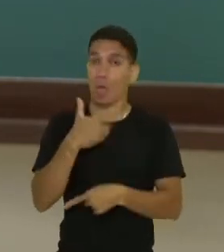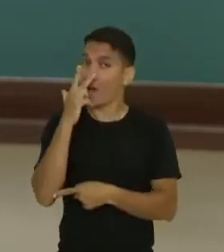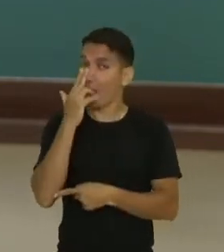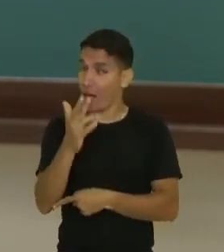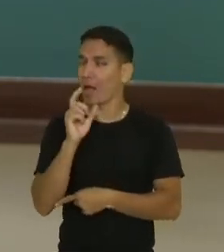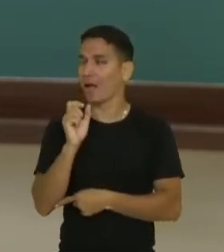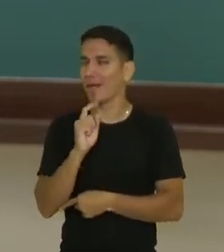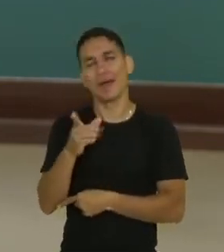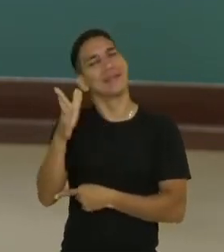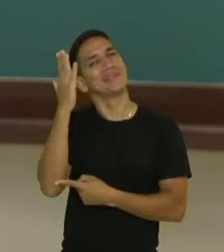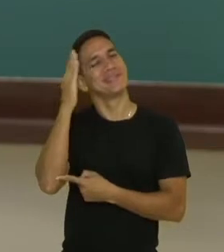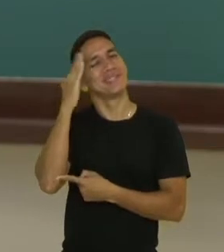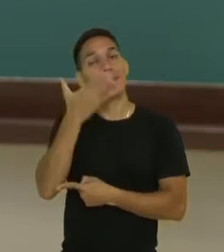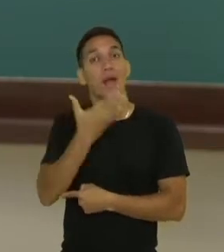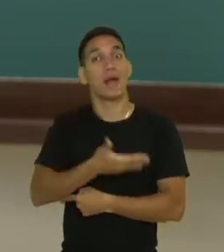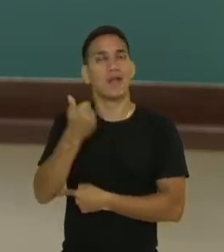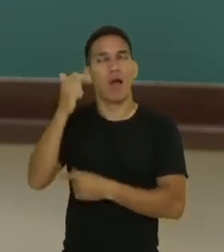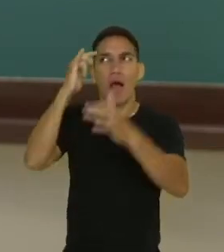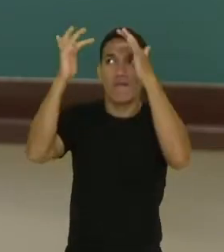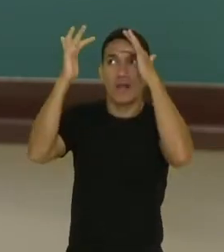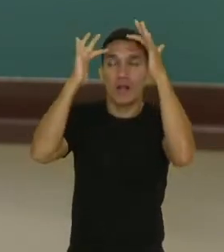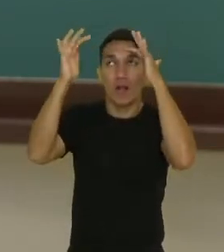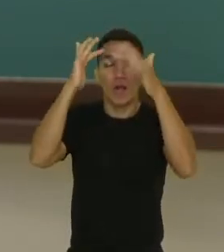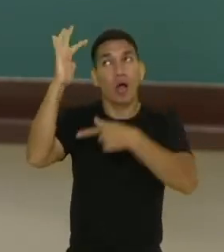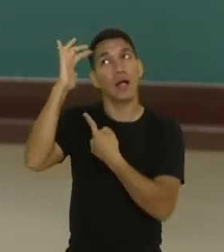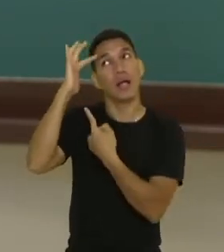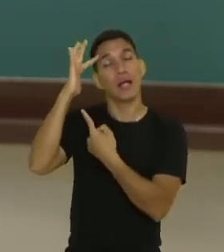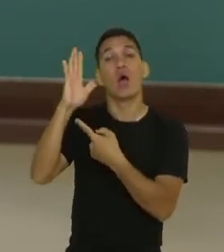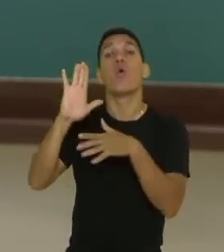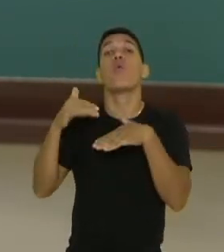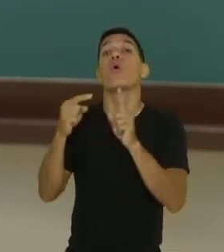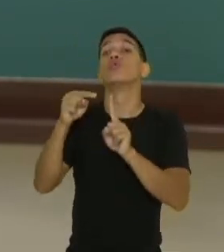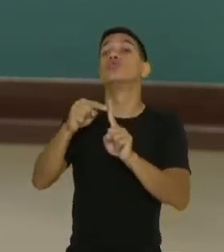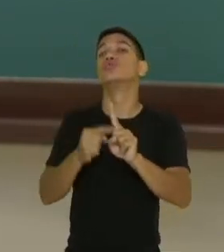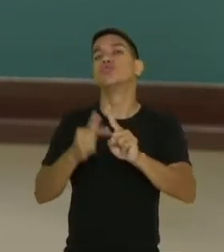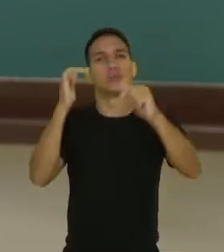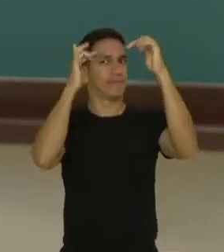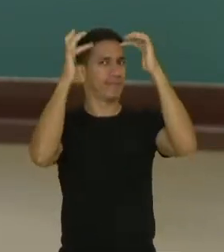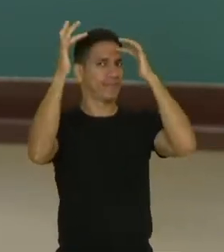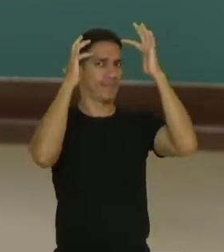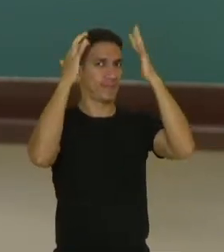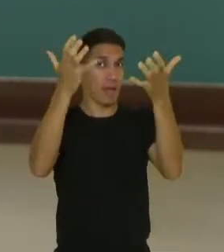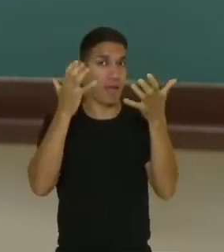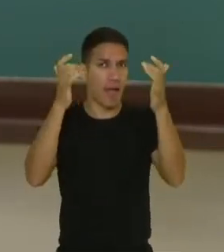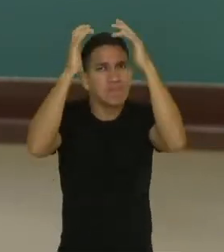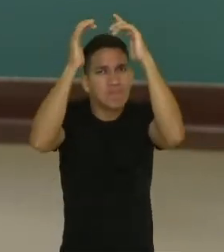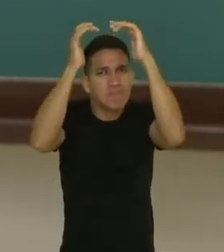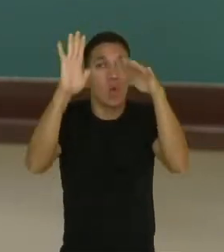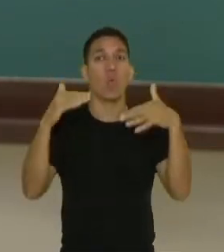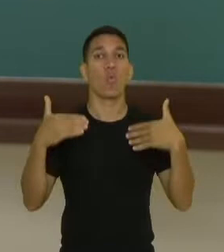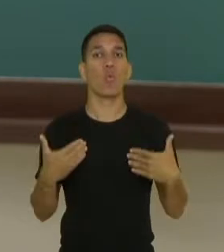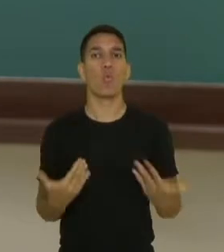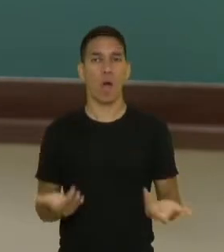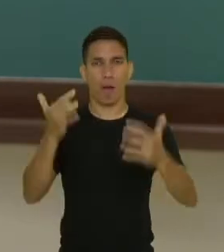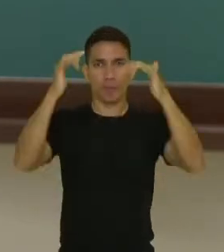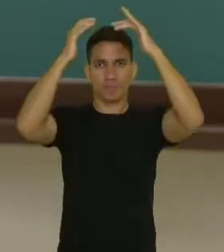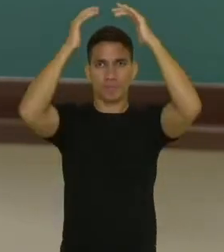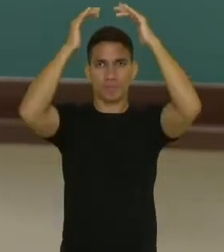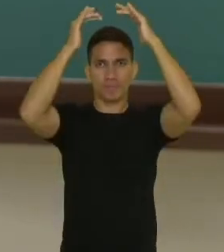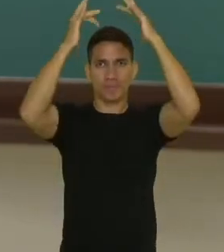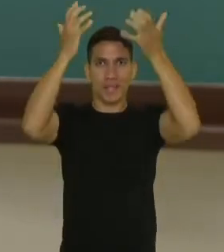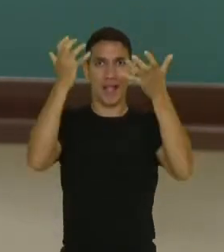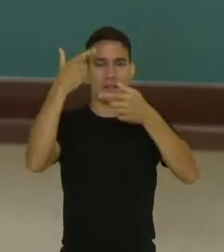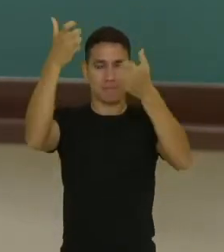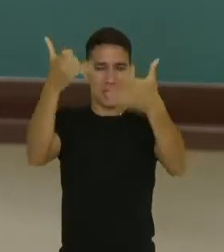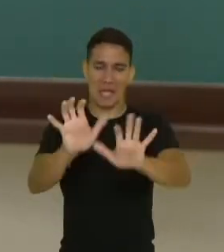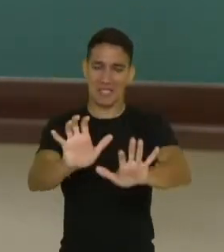pouco a filosofia é falar sobre que tipo de reflexão ela quer, que tipo de pensamento filosófico é esse que a gente está falando.